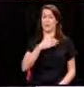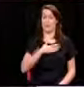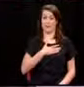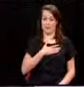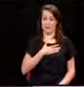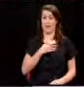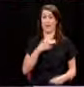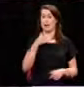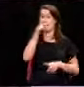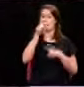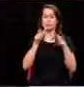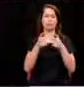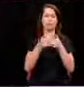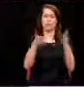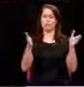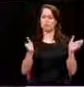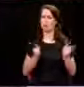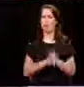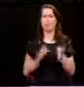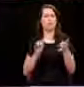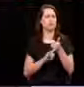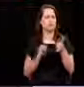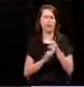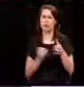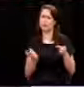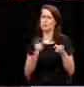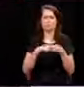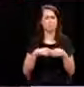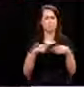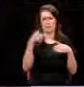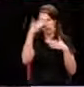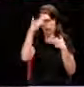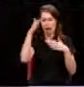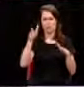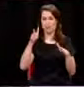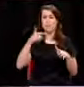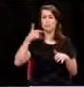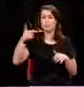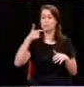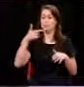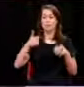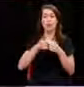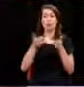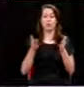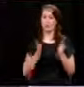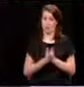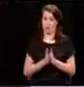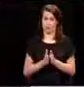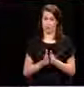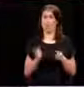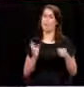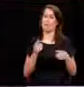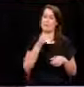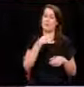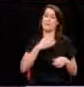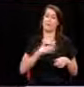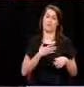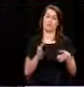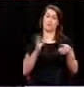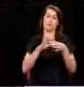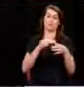e sócios e benfiquistas, e não só, todos podem ligar para a linha com as suas dúvidas, com as suas questões, para pagar uma